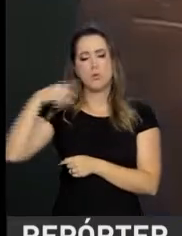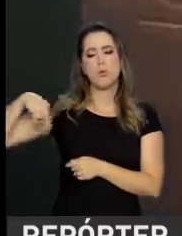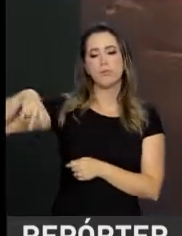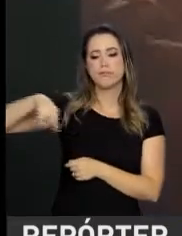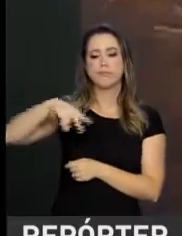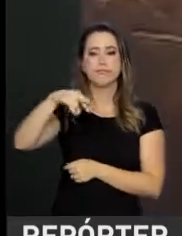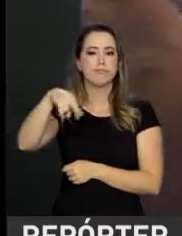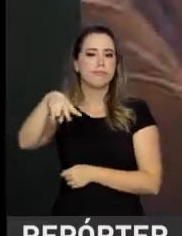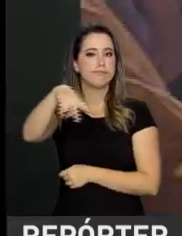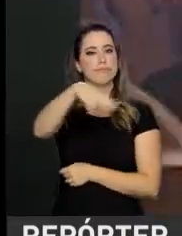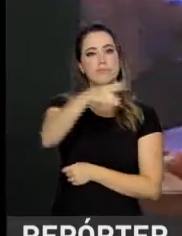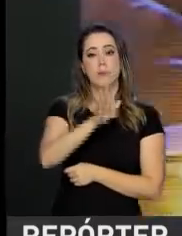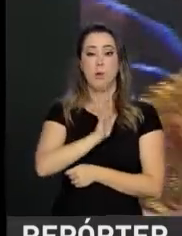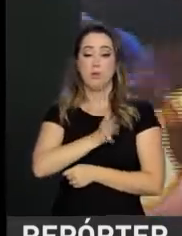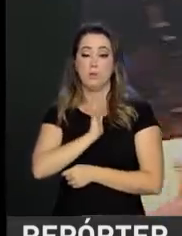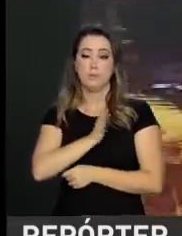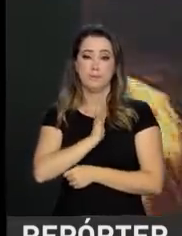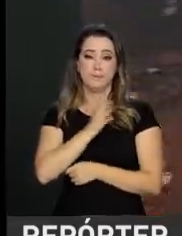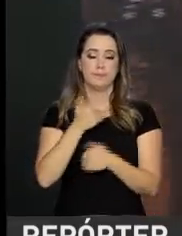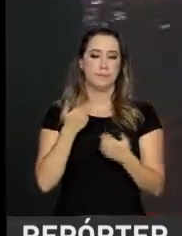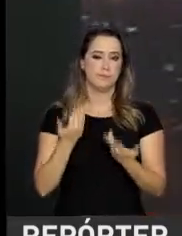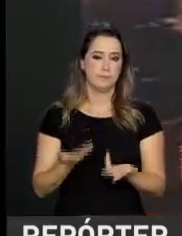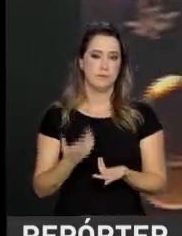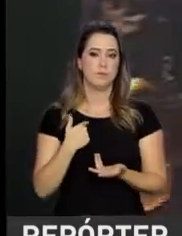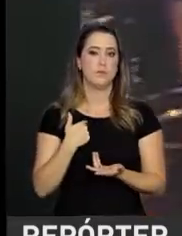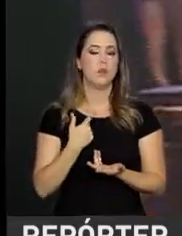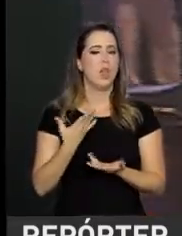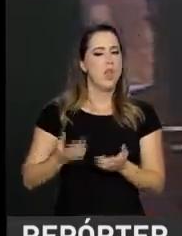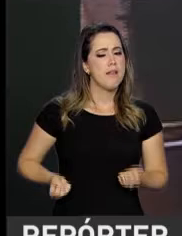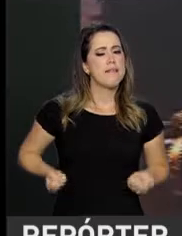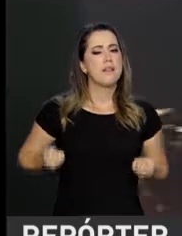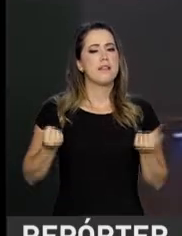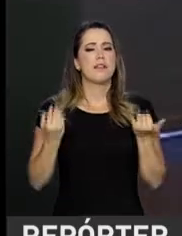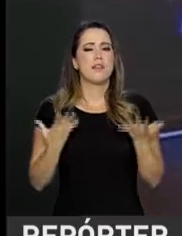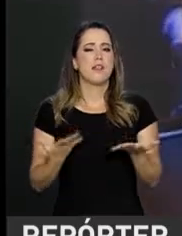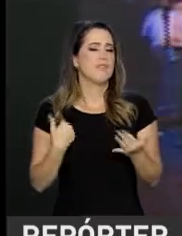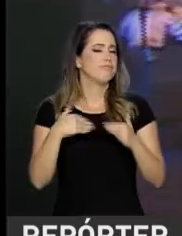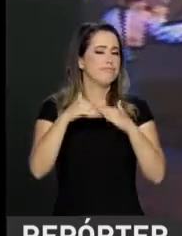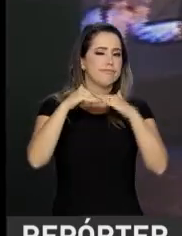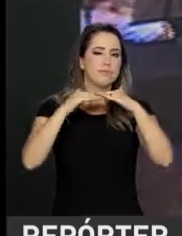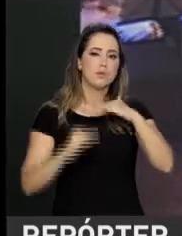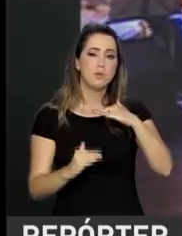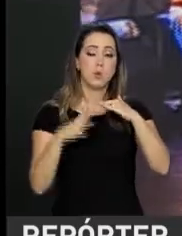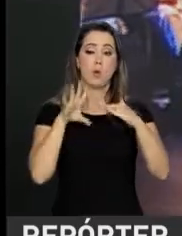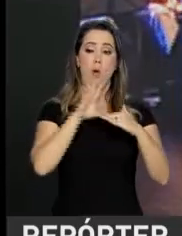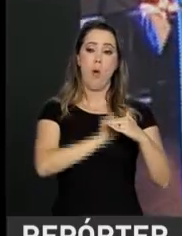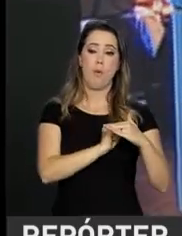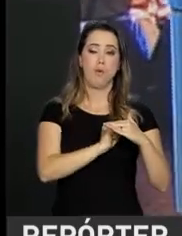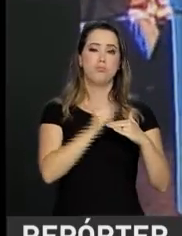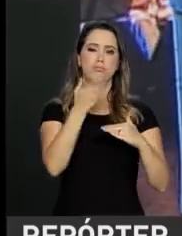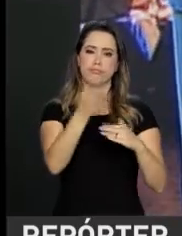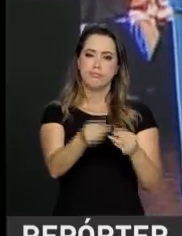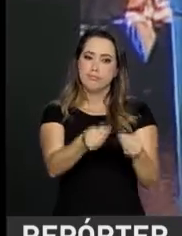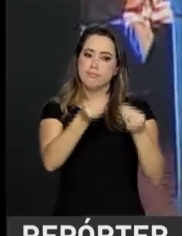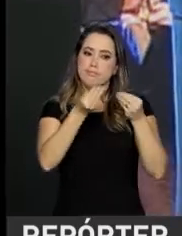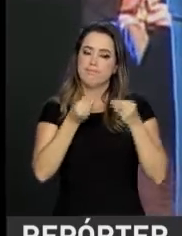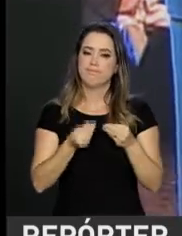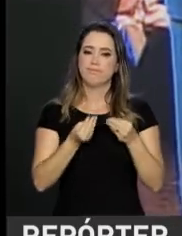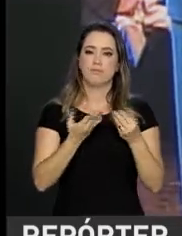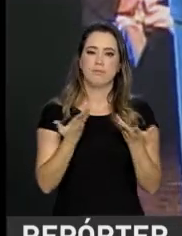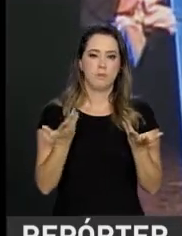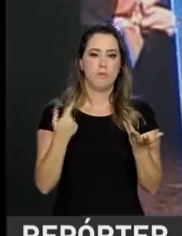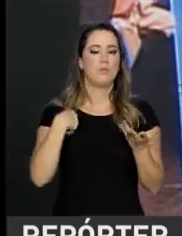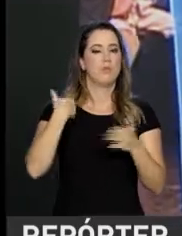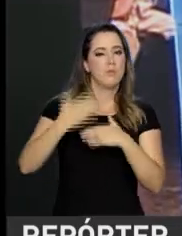é do teu coração achei a subversão o amor que você me trevo